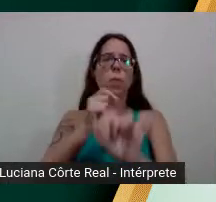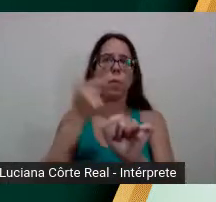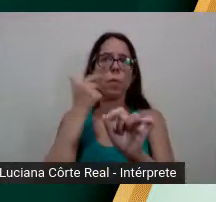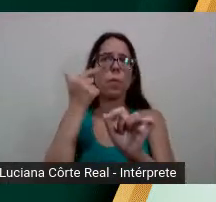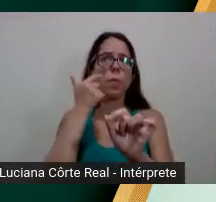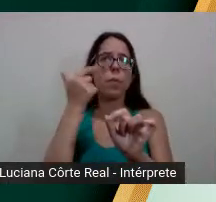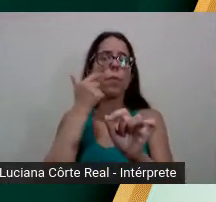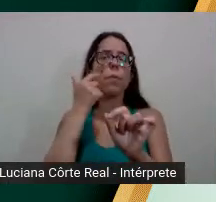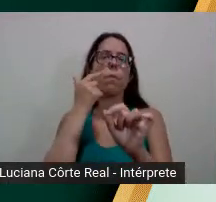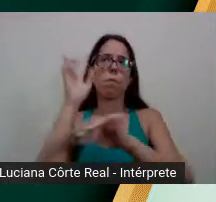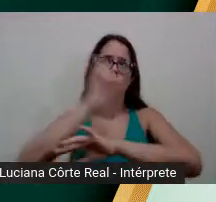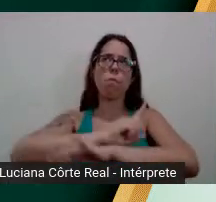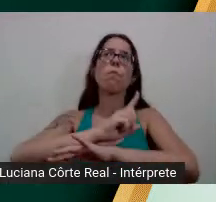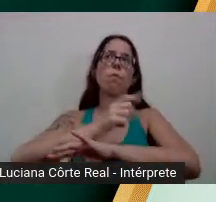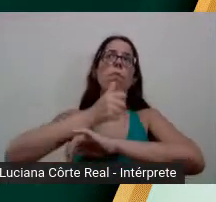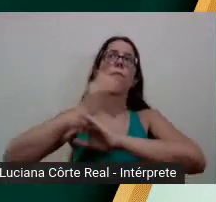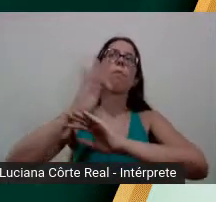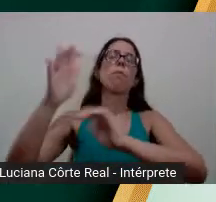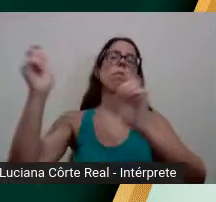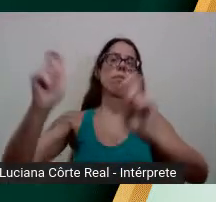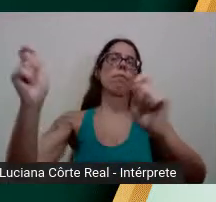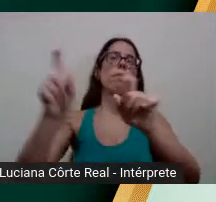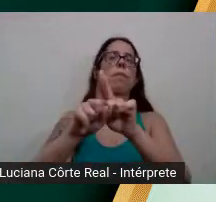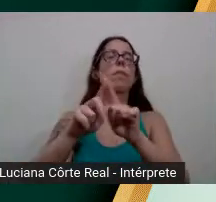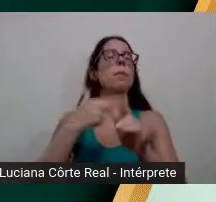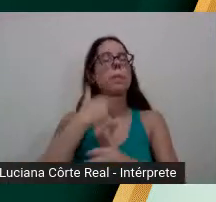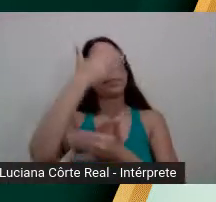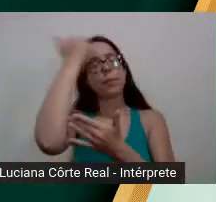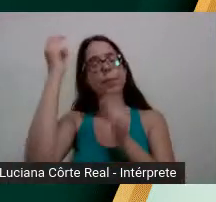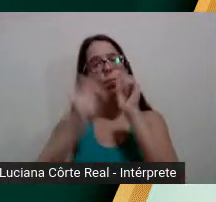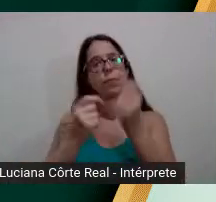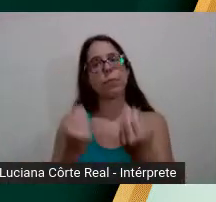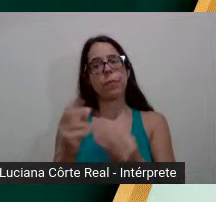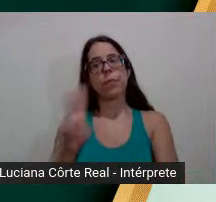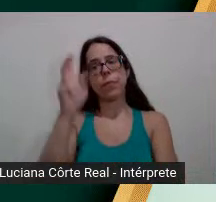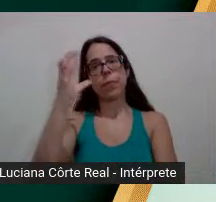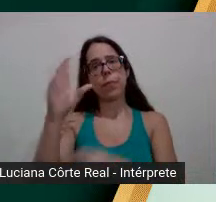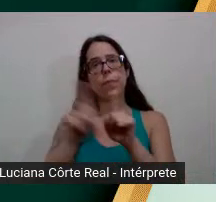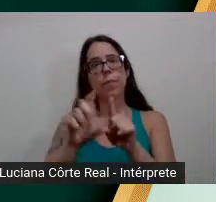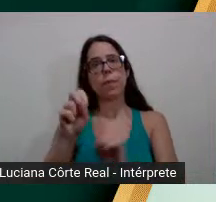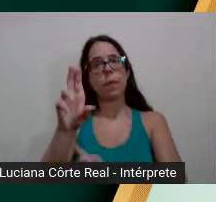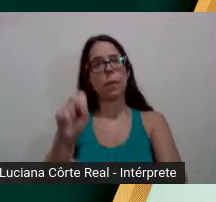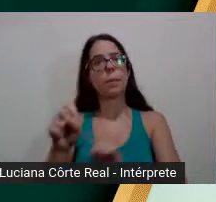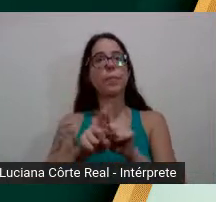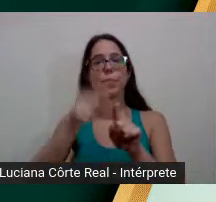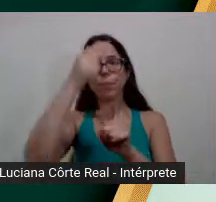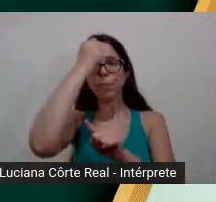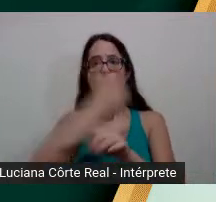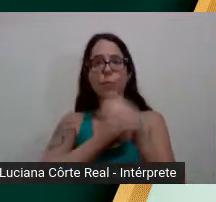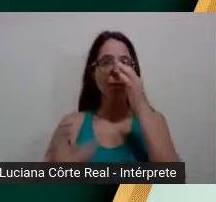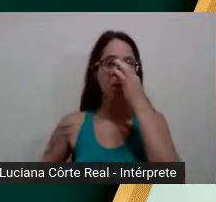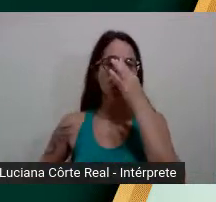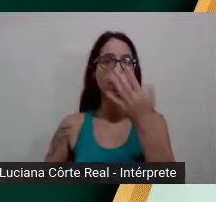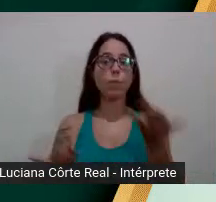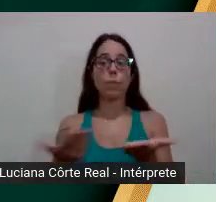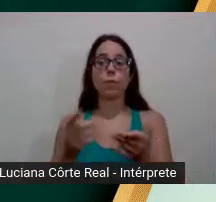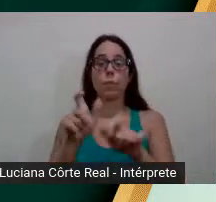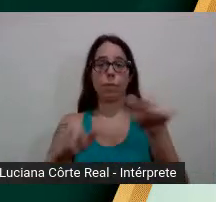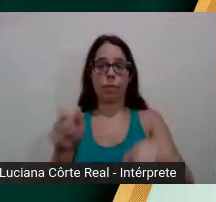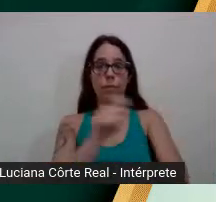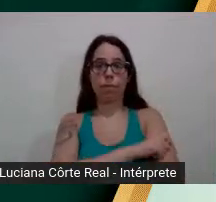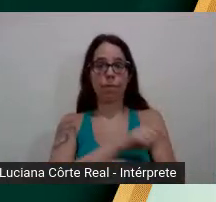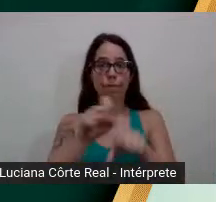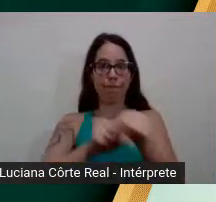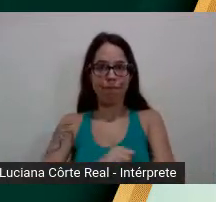valorizar a ciência, o SUS e a universidade pública. Com os formados desta solenidade,